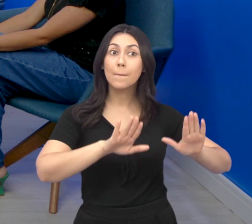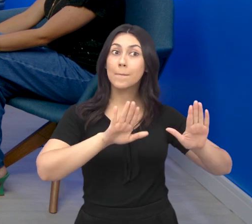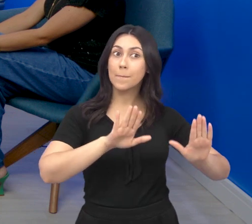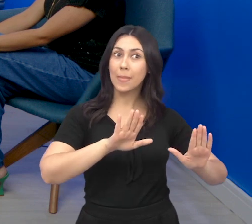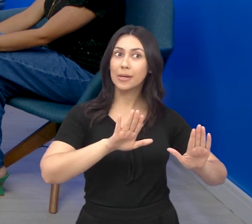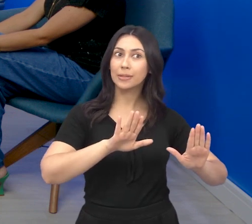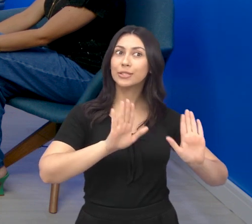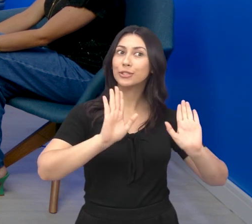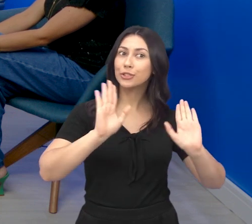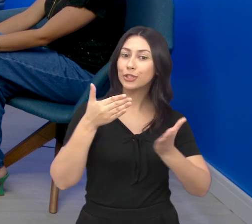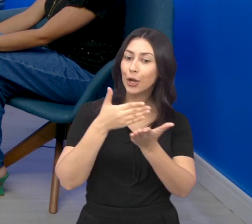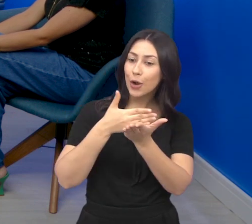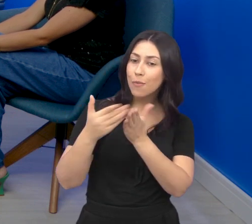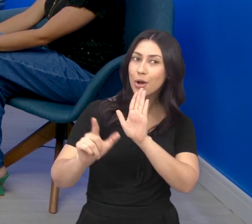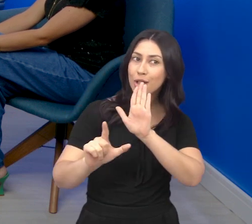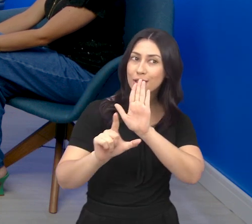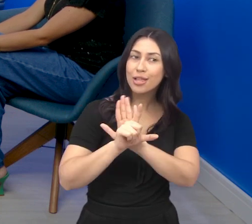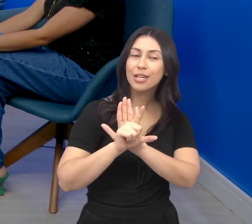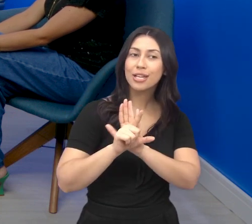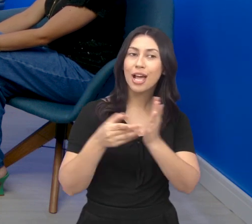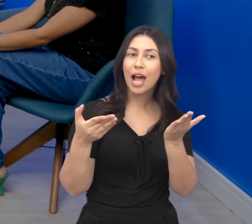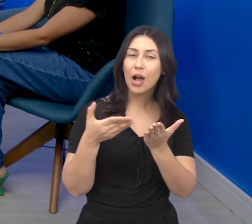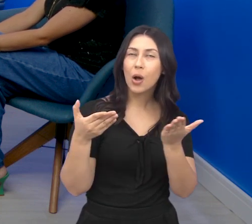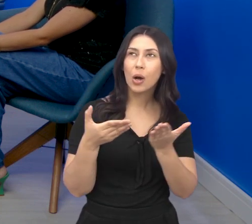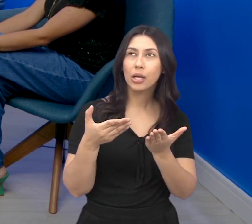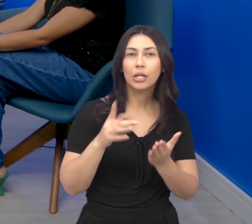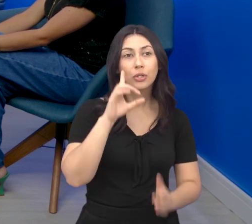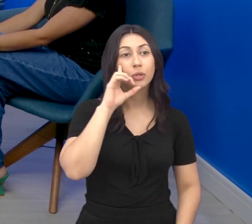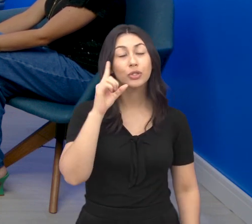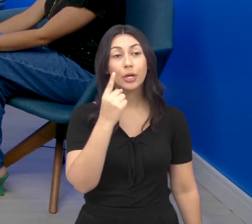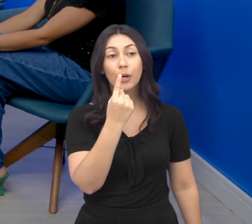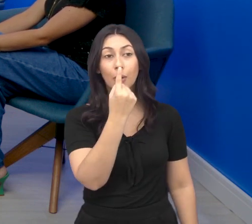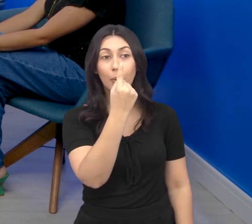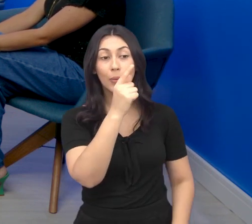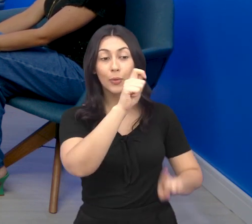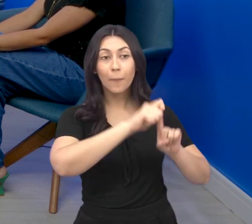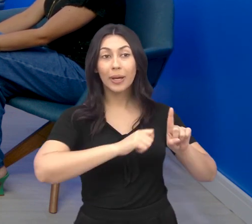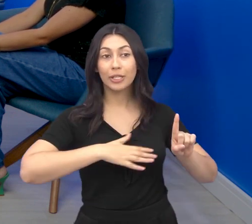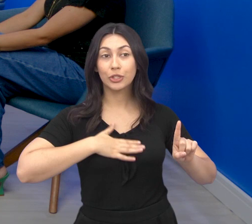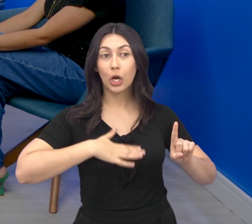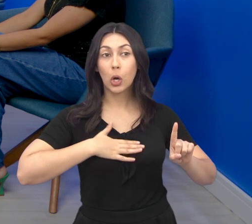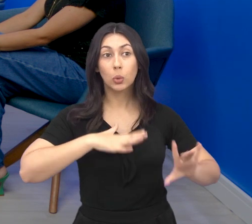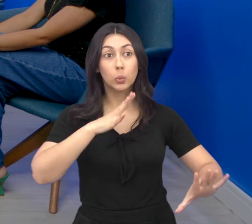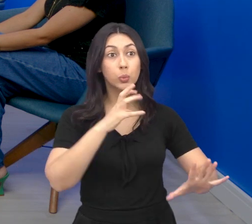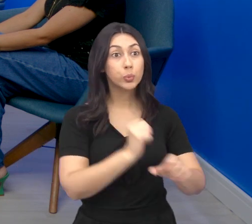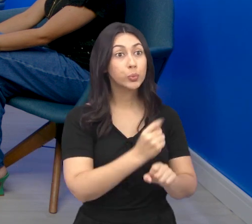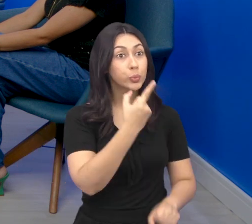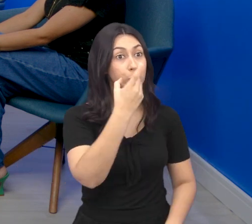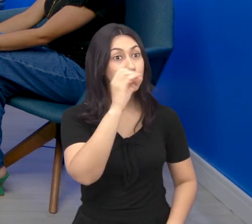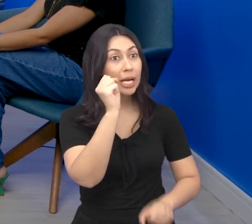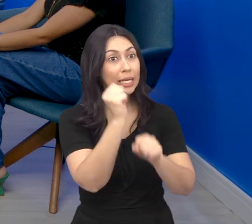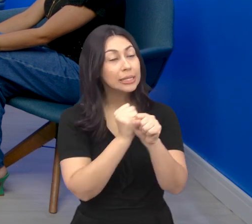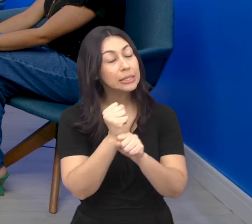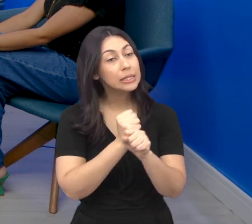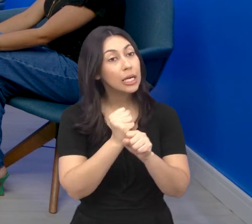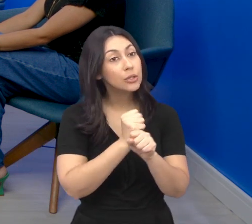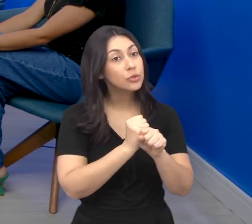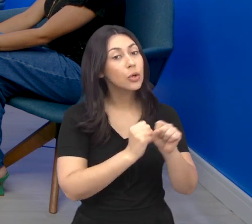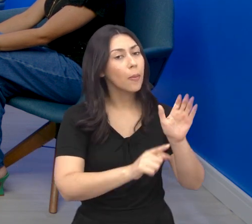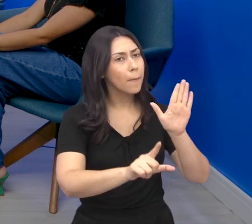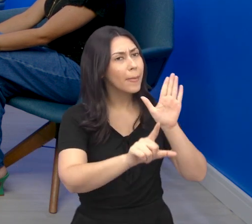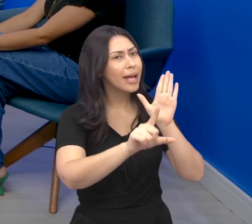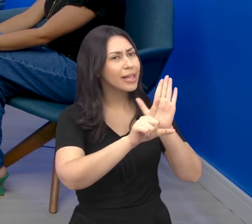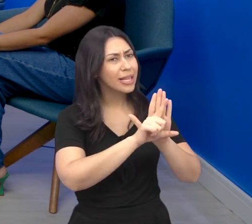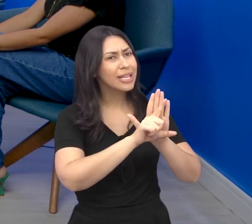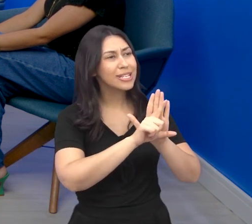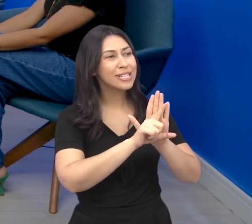nós temos uma legislação que fez agora no dia 1º de agosto 10 anos e que é uma legislação que veio de um